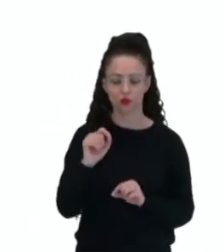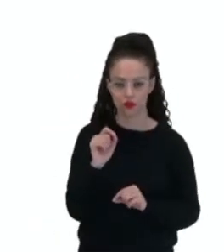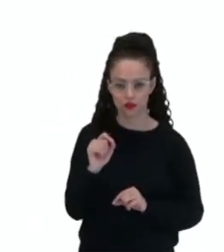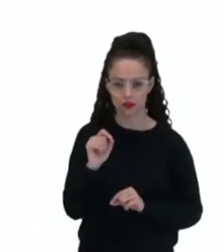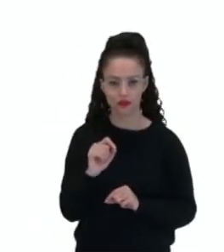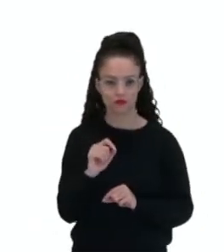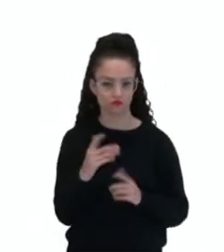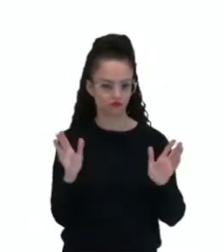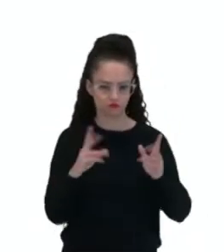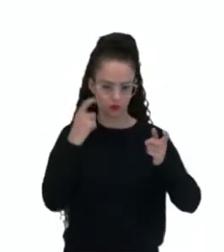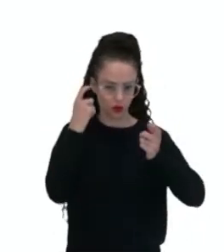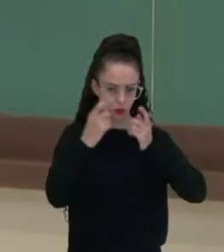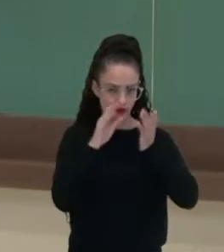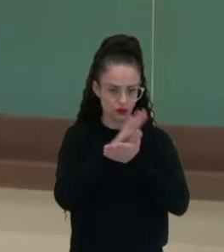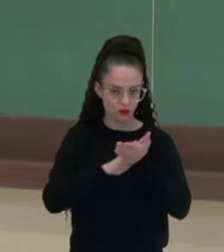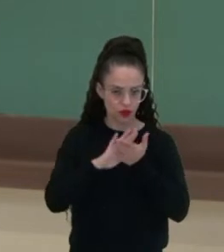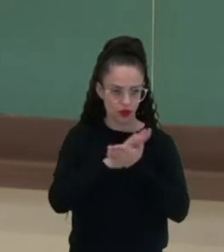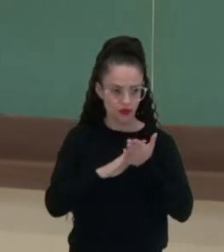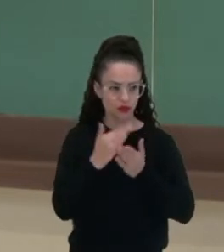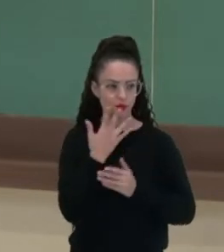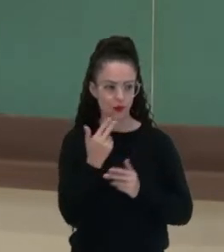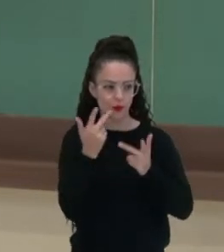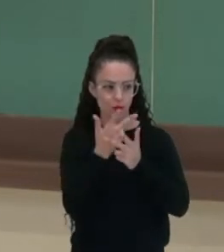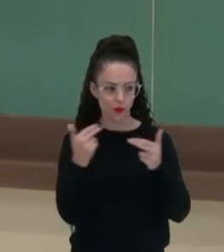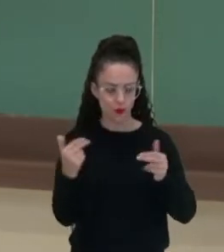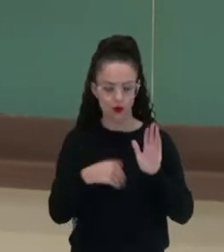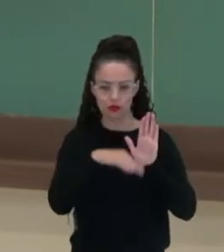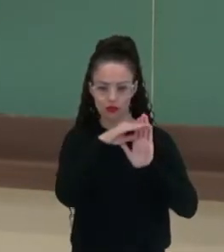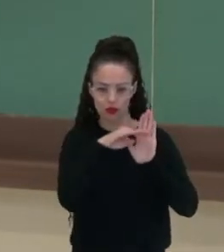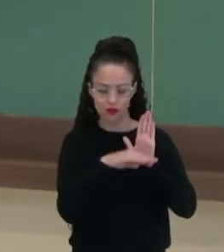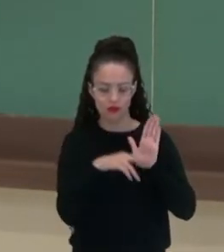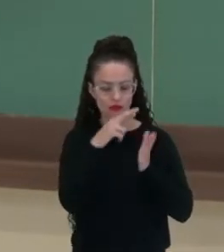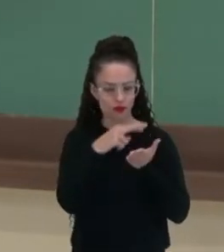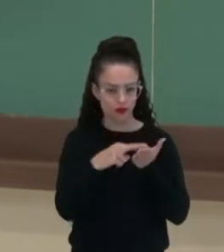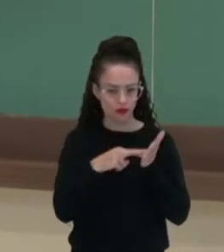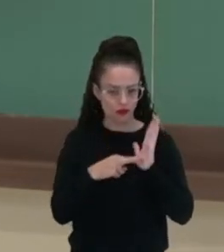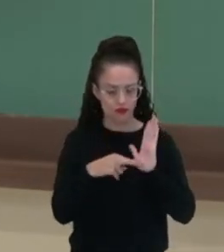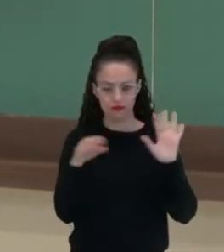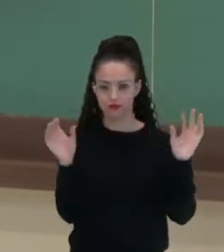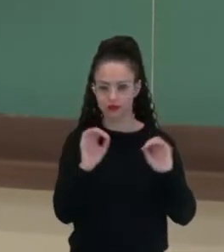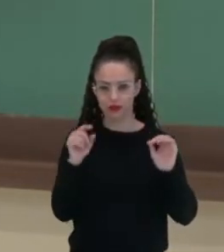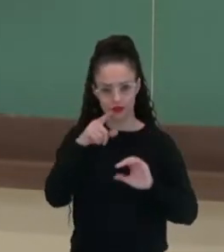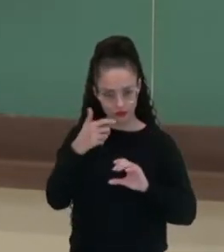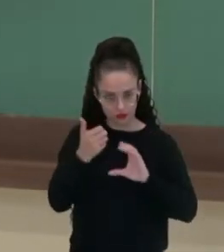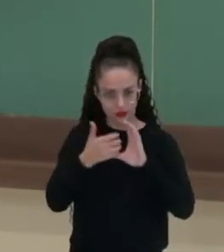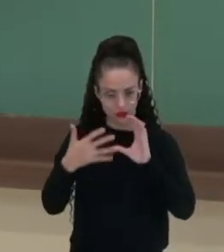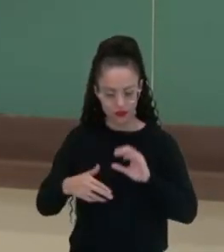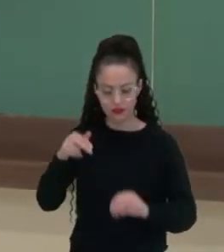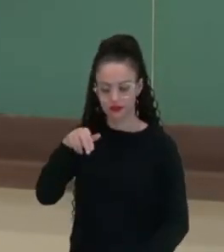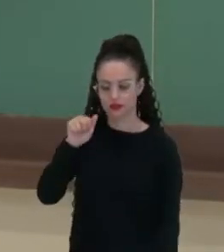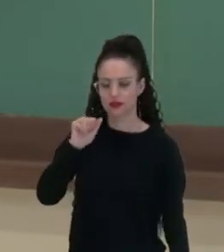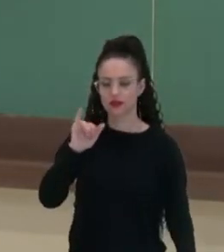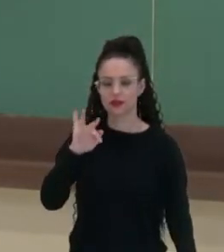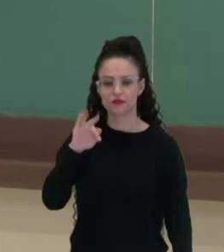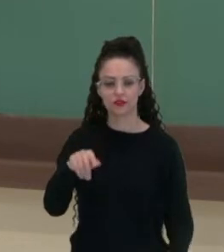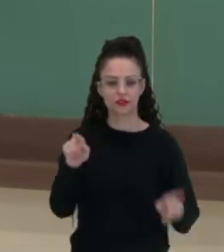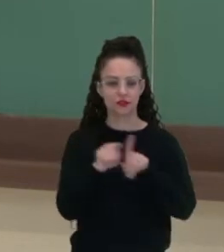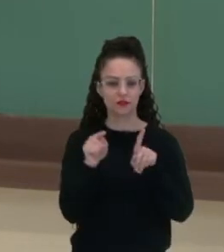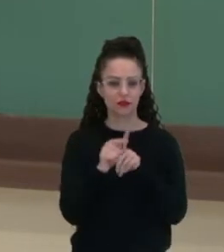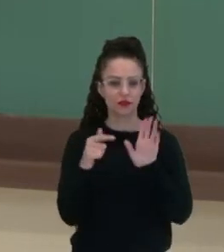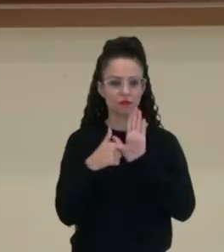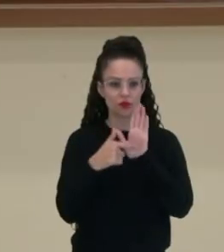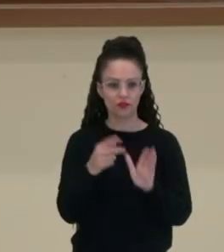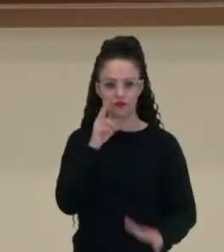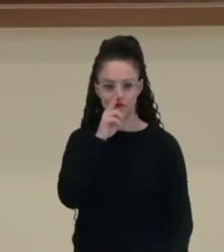questão de não preocupação, né, com cores, né, com não preocupação com regras, que é a característica da arte naif, ela também vai trazer